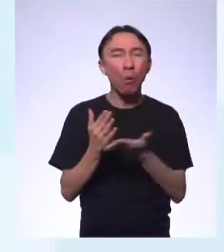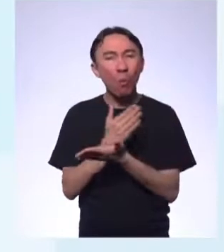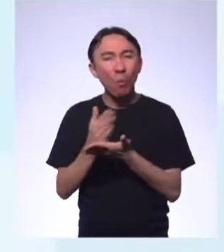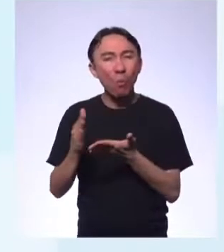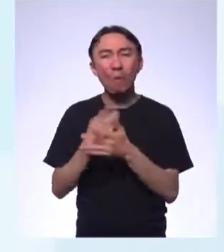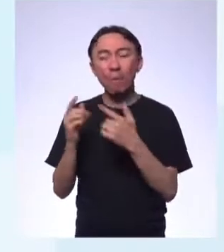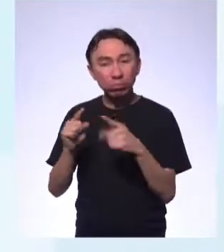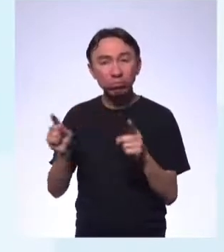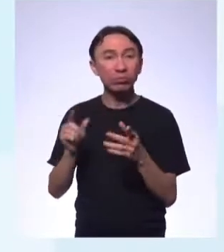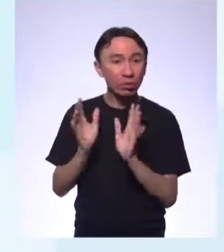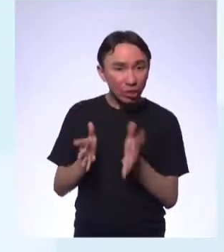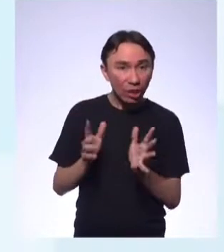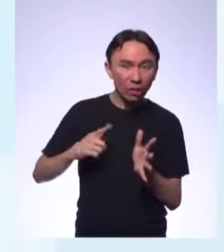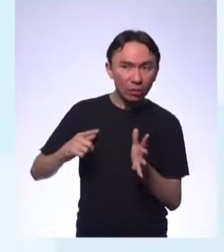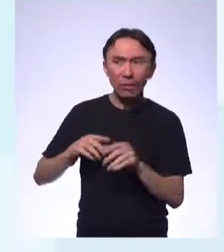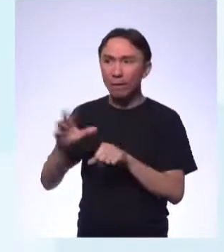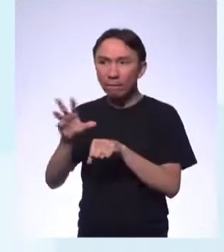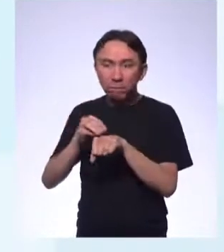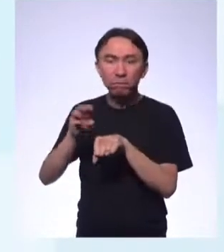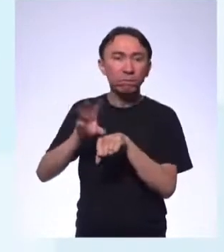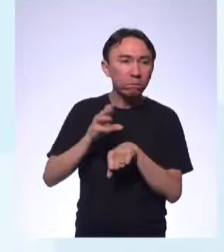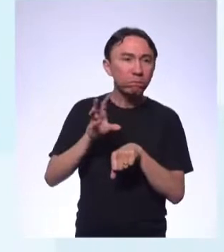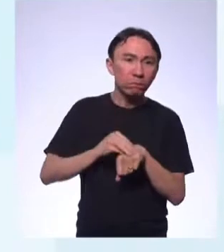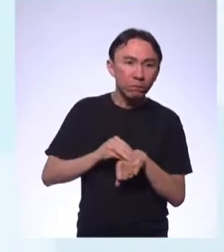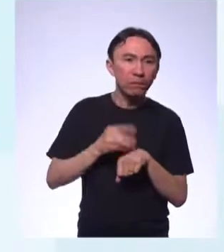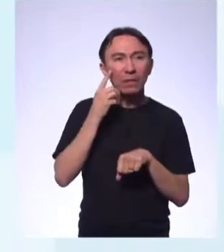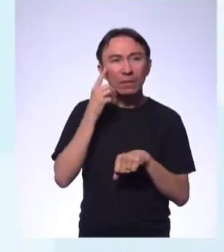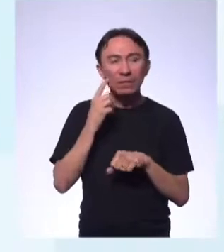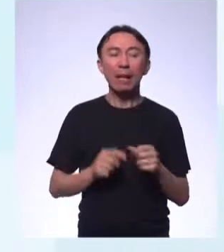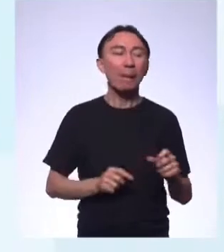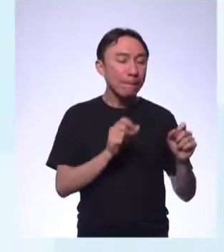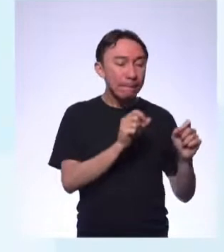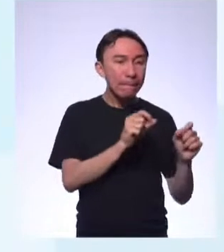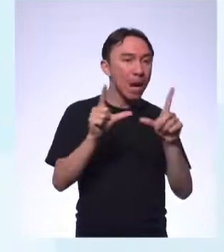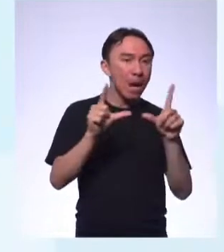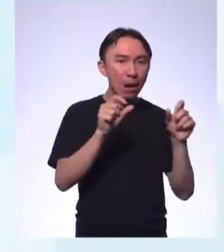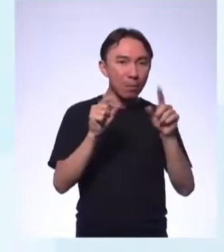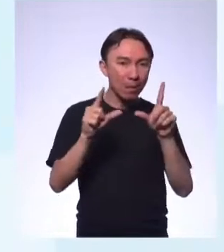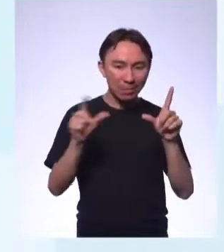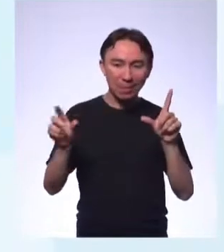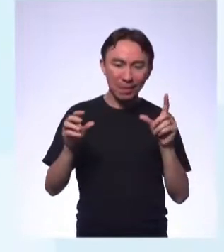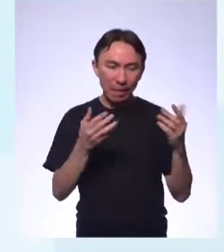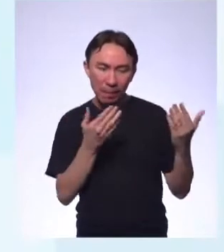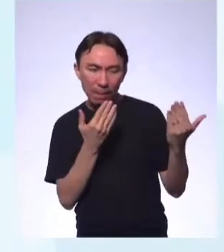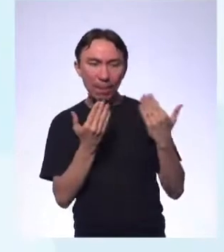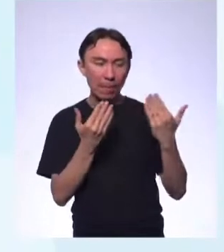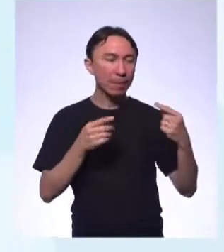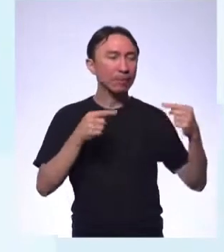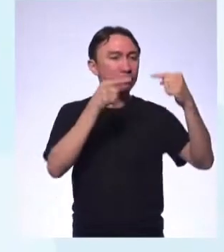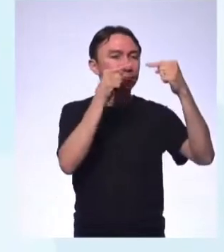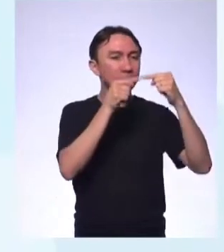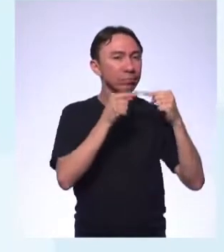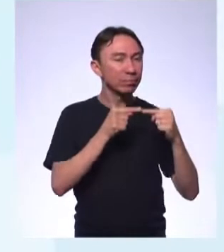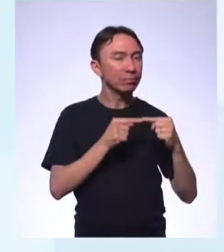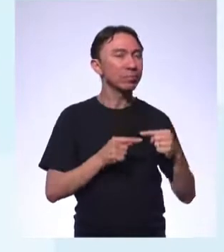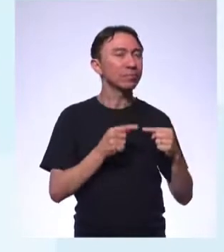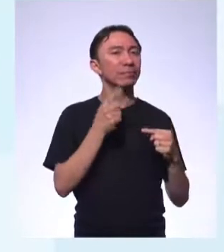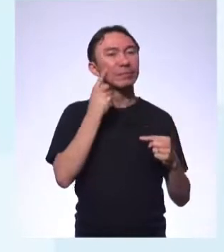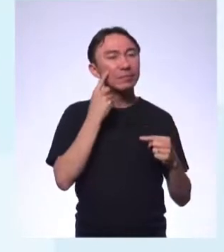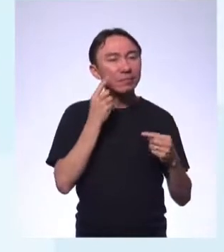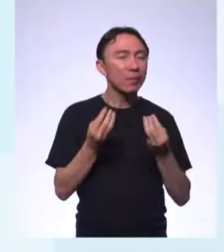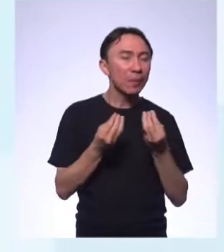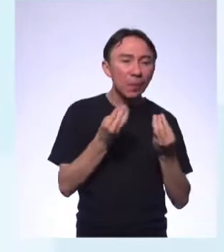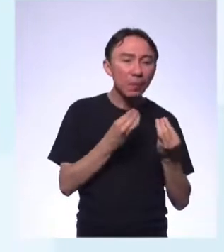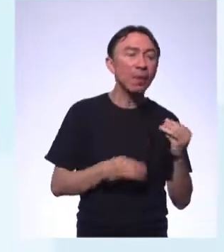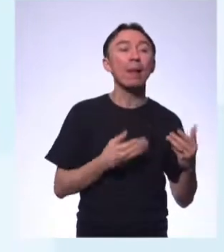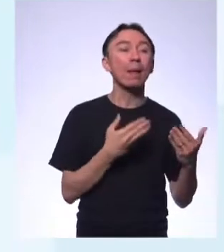para comparar com o número de cenas que você já pensou aí no seu storyboard, tá? É preciso ajustar harmonicamente as transições de diálogo